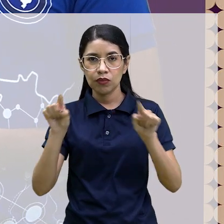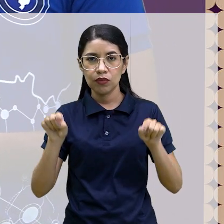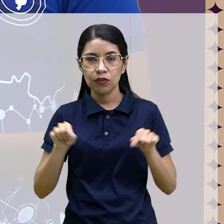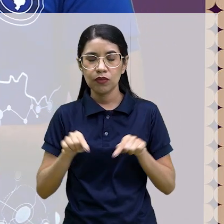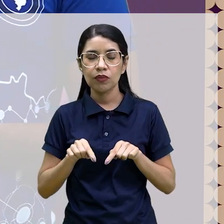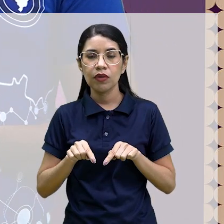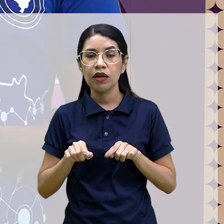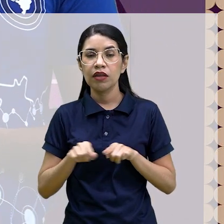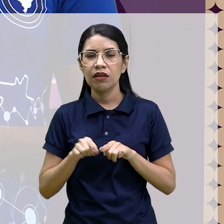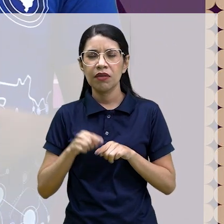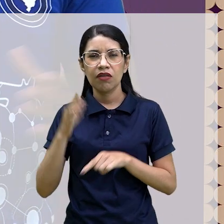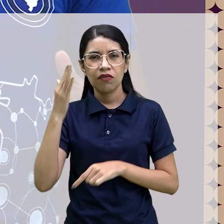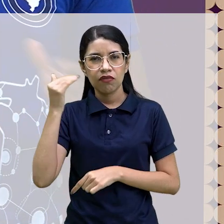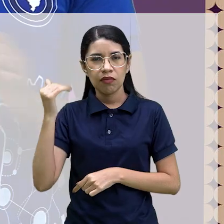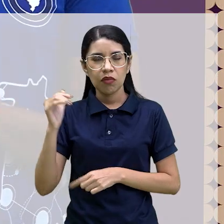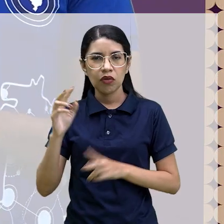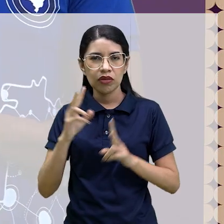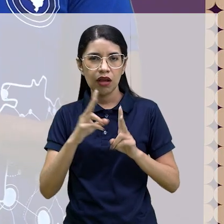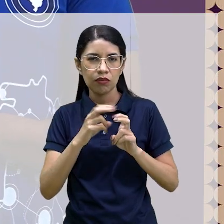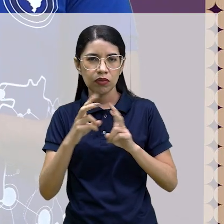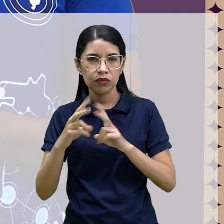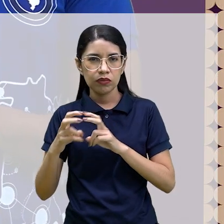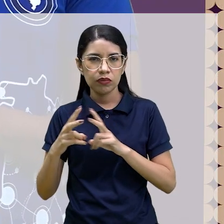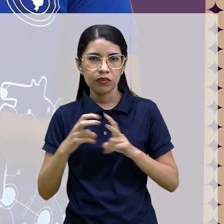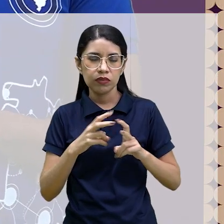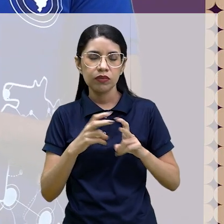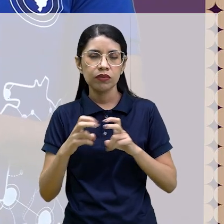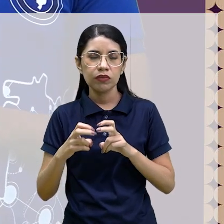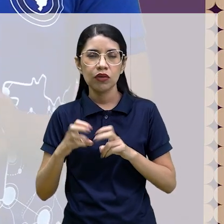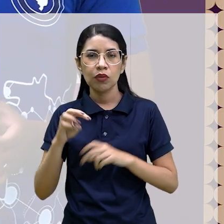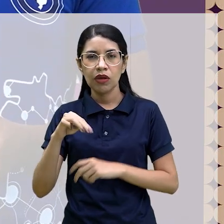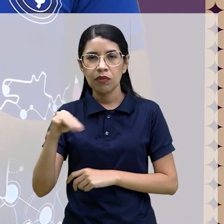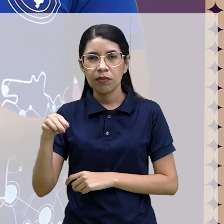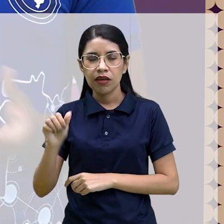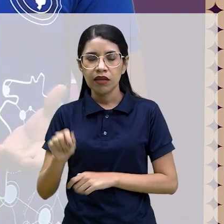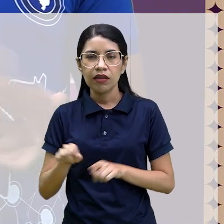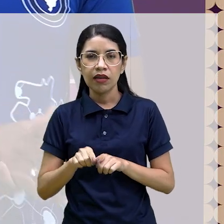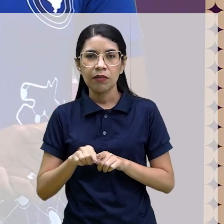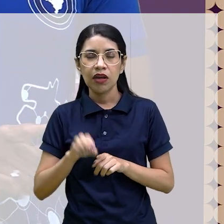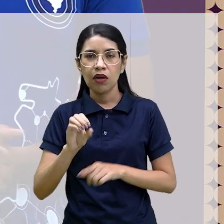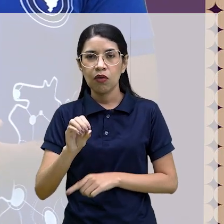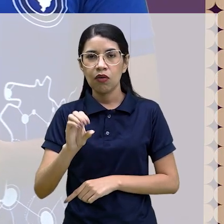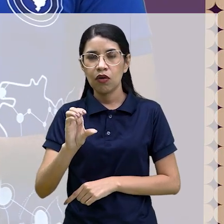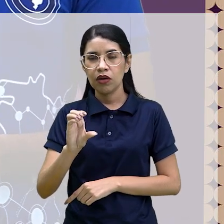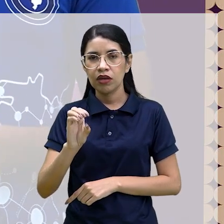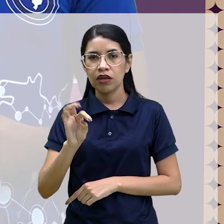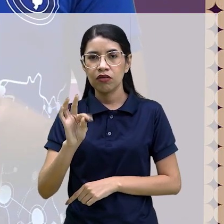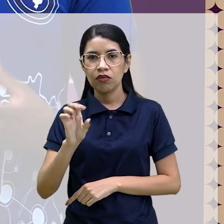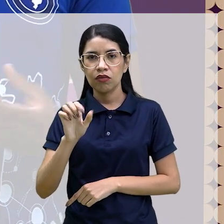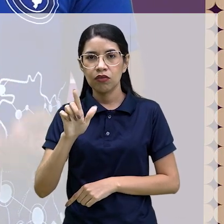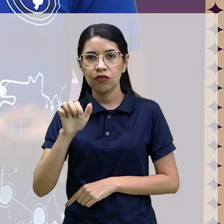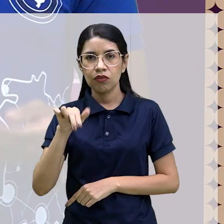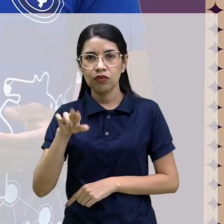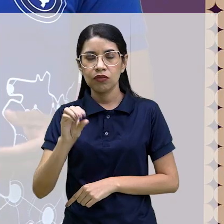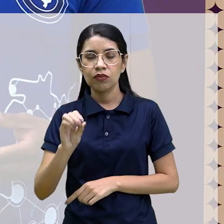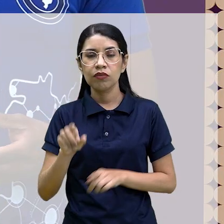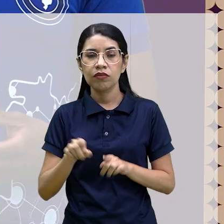famoso, né, nas lutas marciais, no MMA, que é o octógono, né? Mas